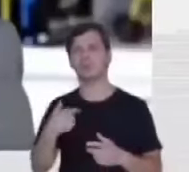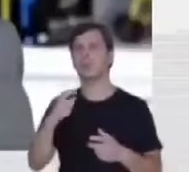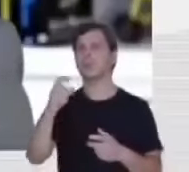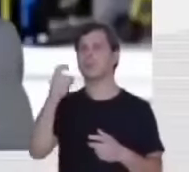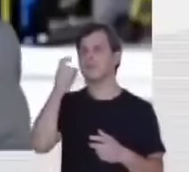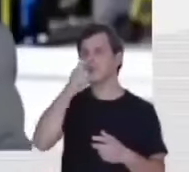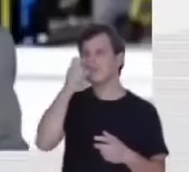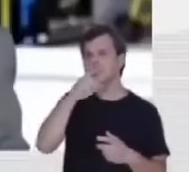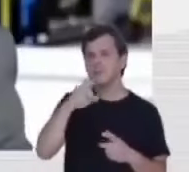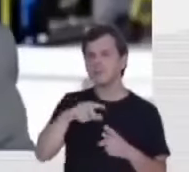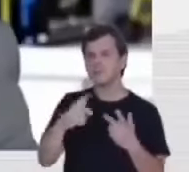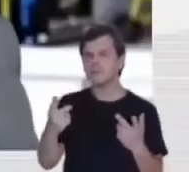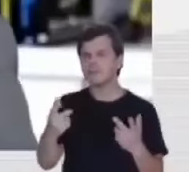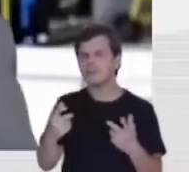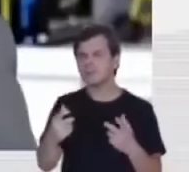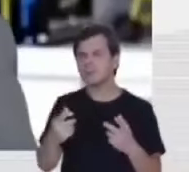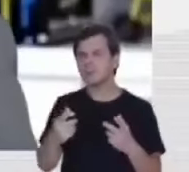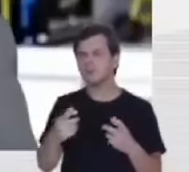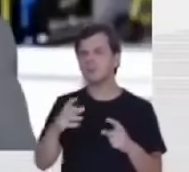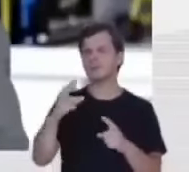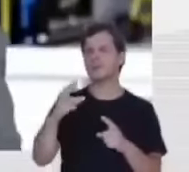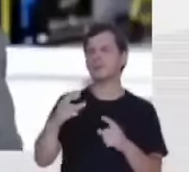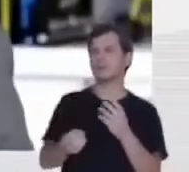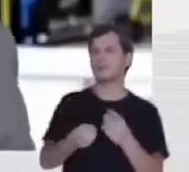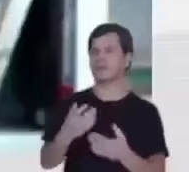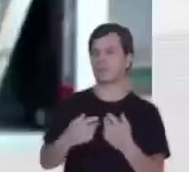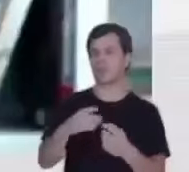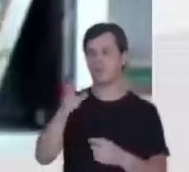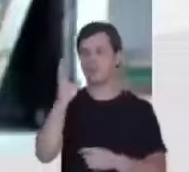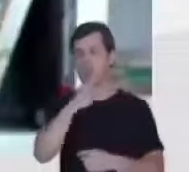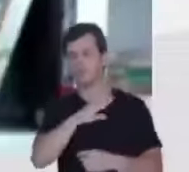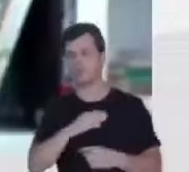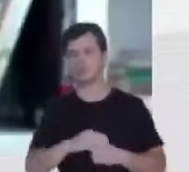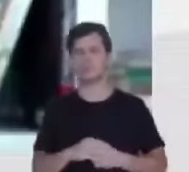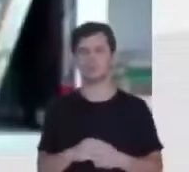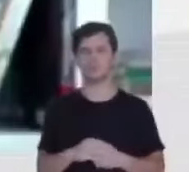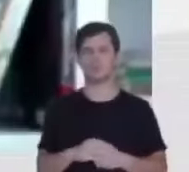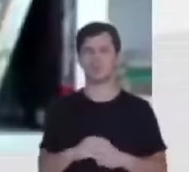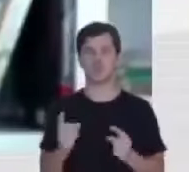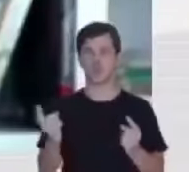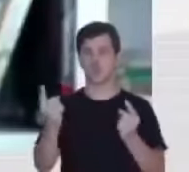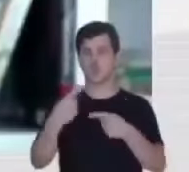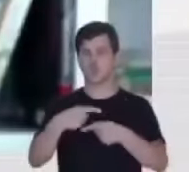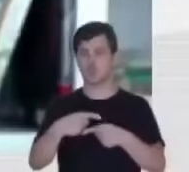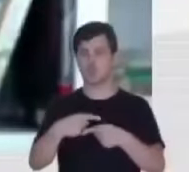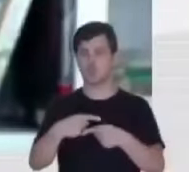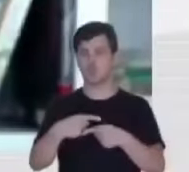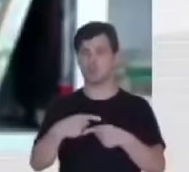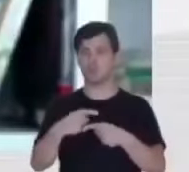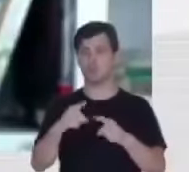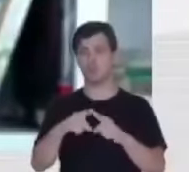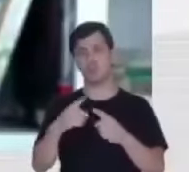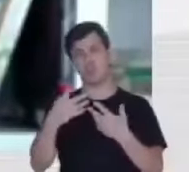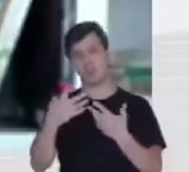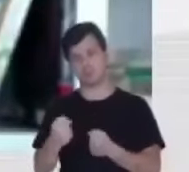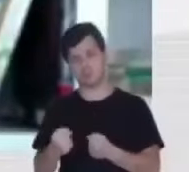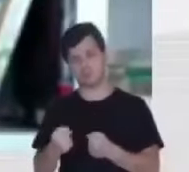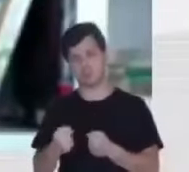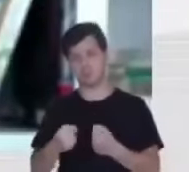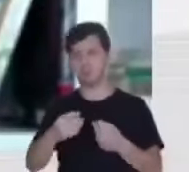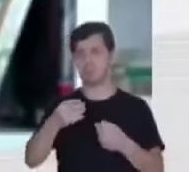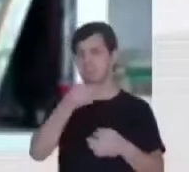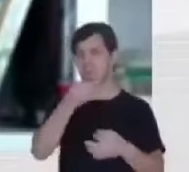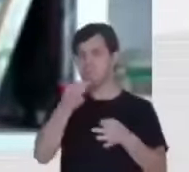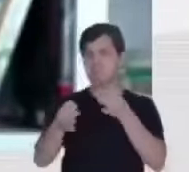fetiche, há muita queimação, há muita maldade contra e a favor, há muito diz que